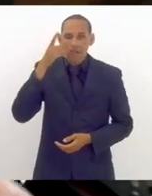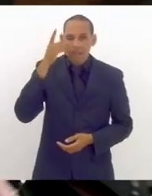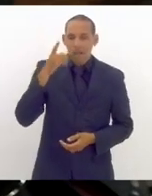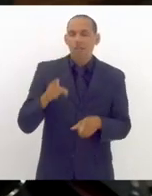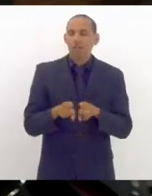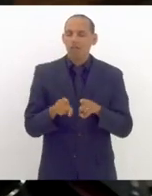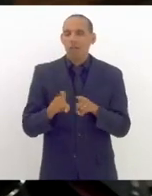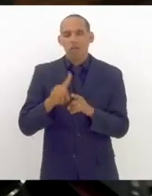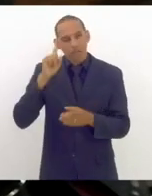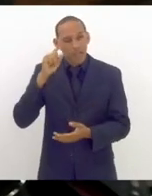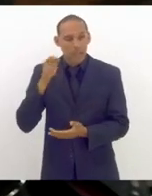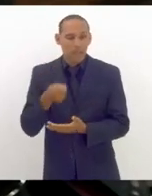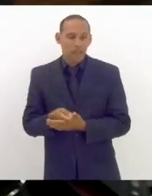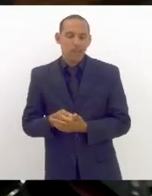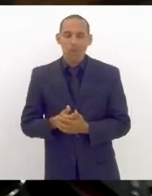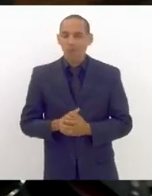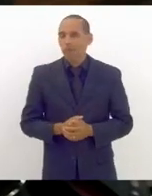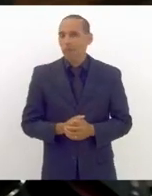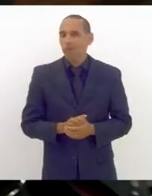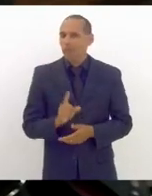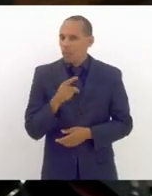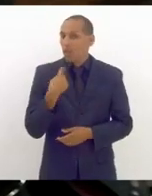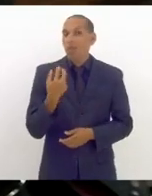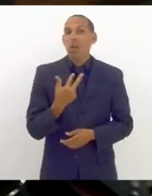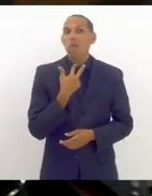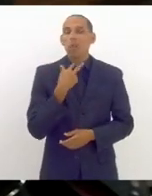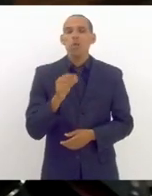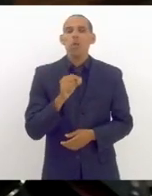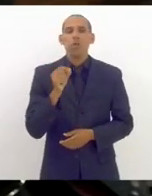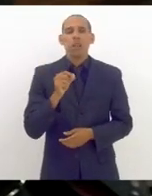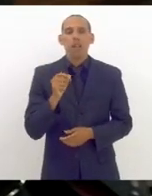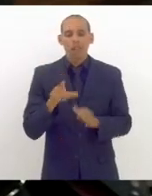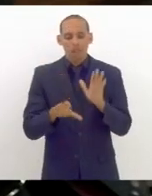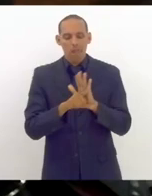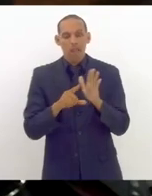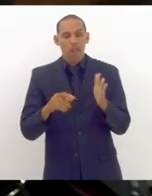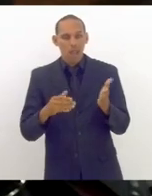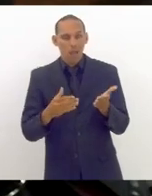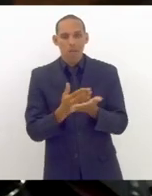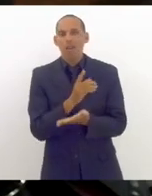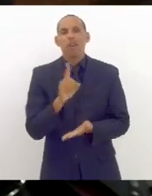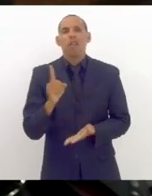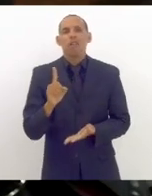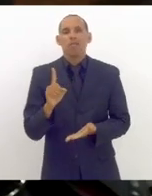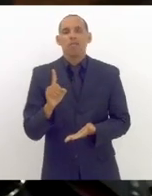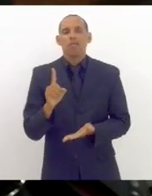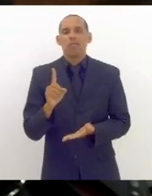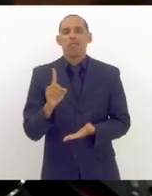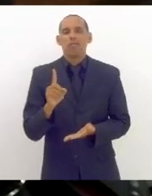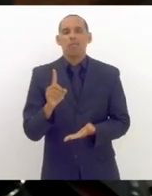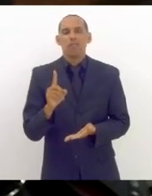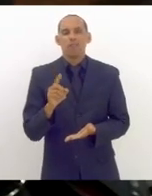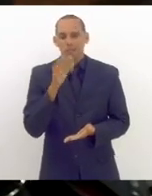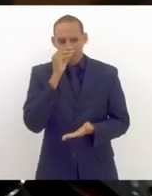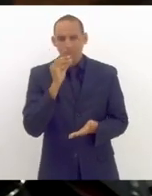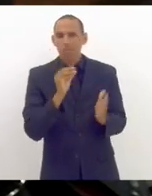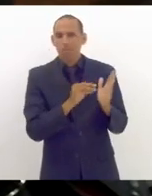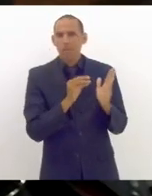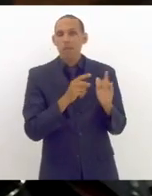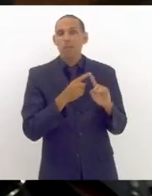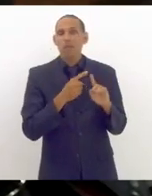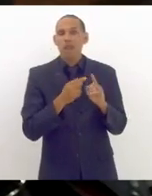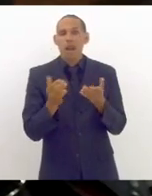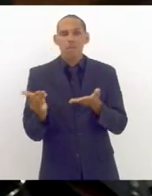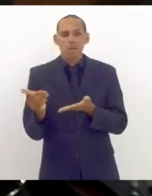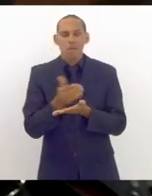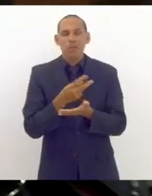instância em tomar as decisões é deixar de aprovar uma lei que significa uma arrecadação de 200